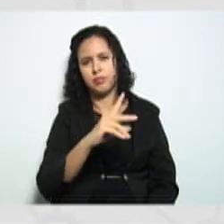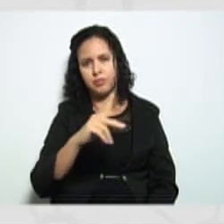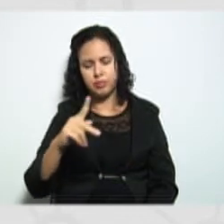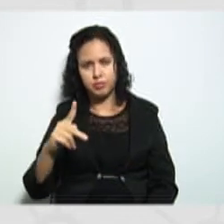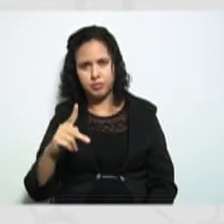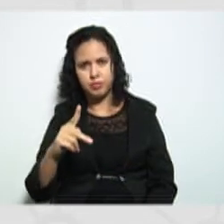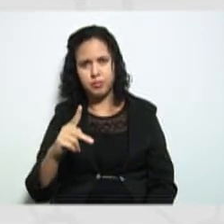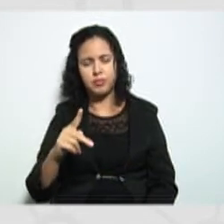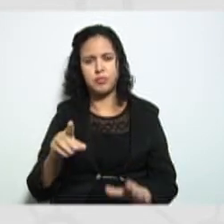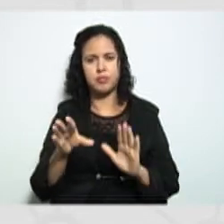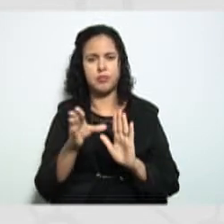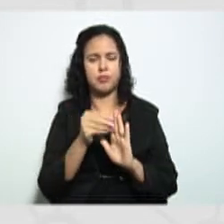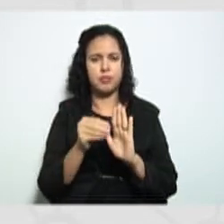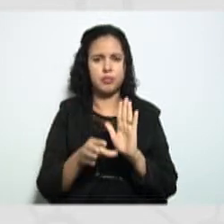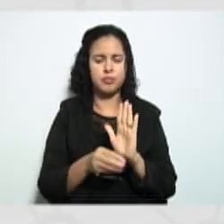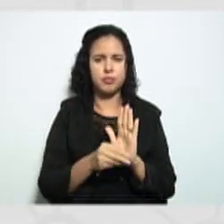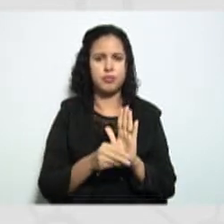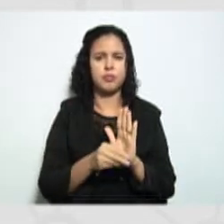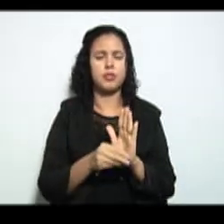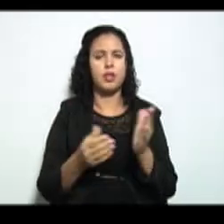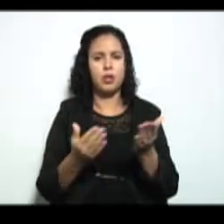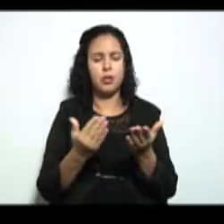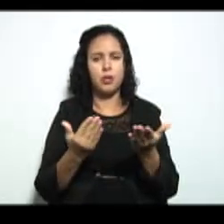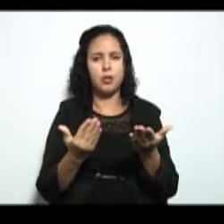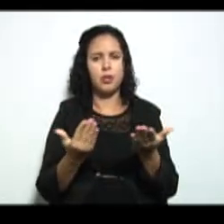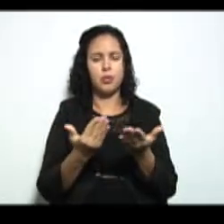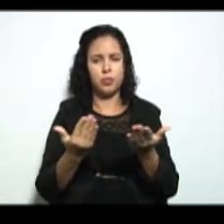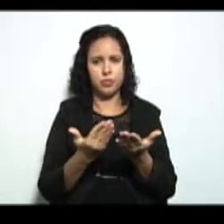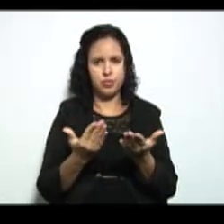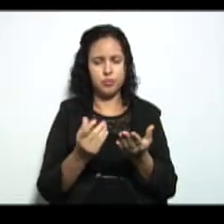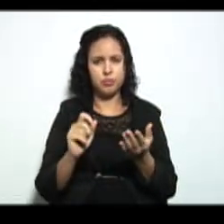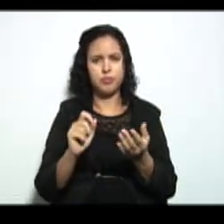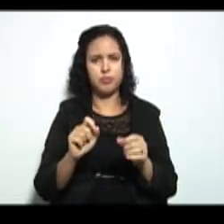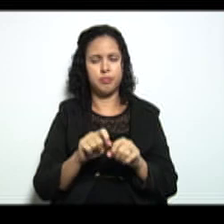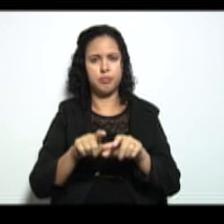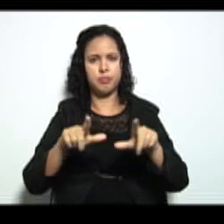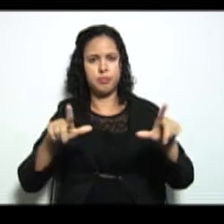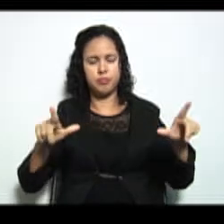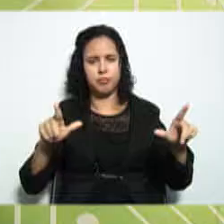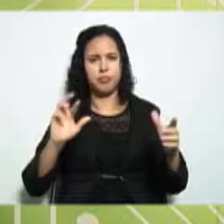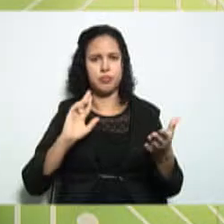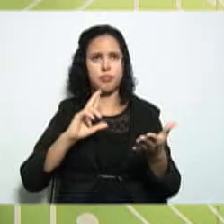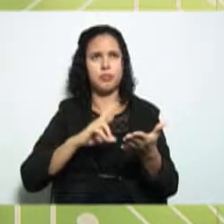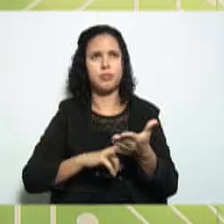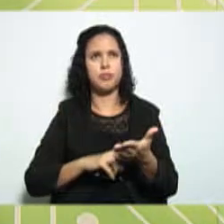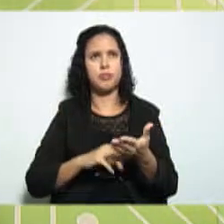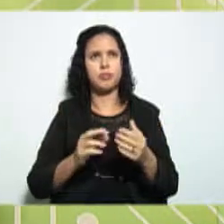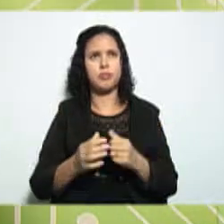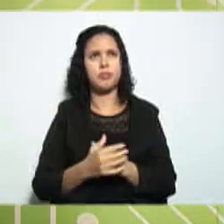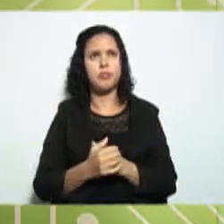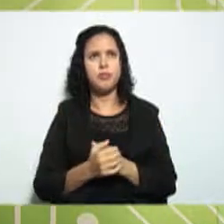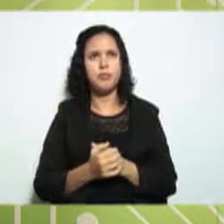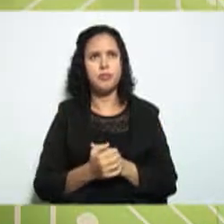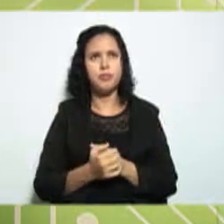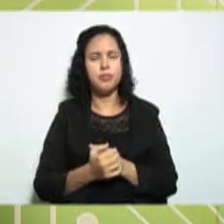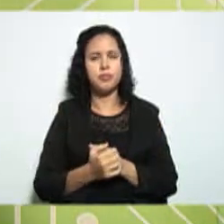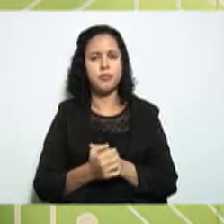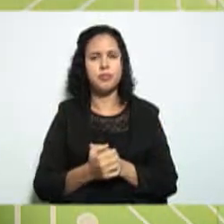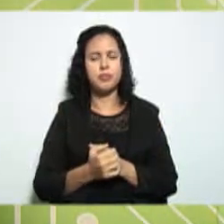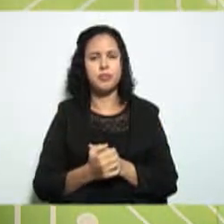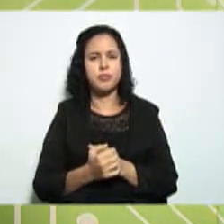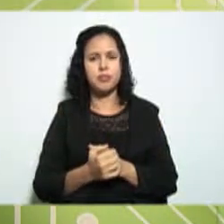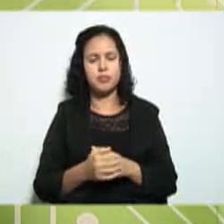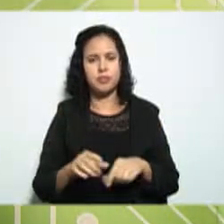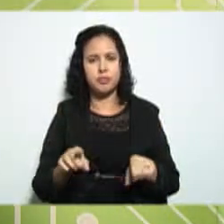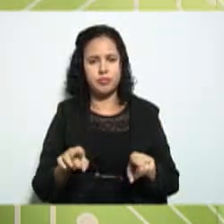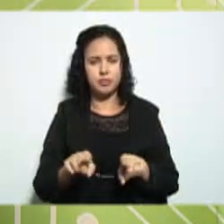aqui. O questionário está valendo a partir de hoje, ele está disponível para ser respondido. Eu que fiz alguma bobagem aqui, desculpa, gente.